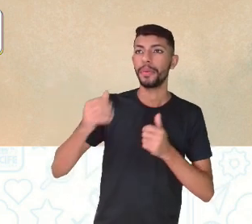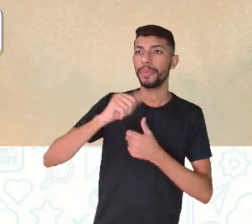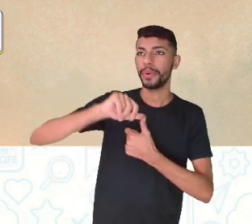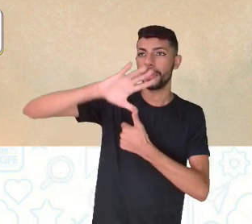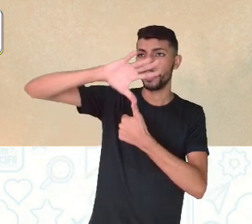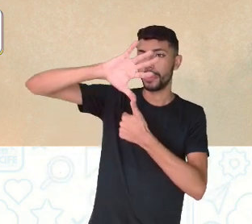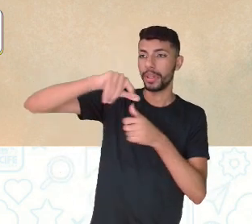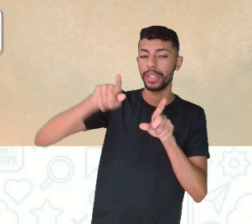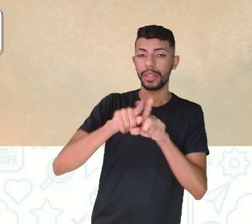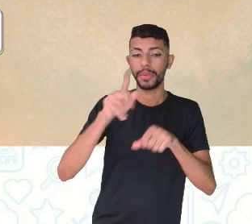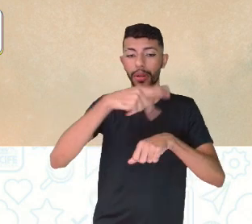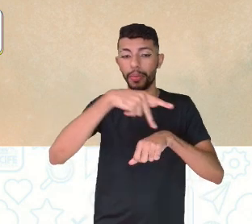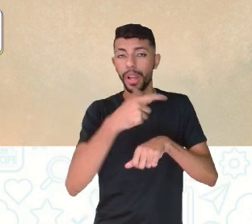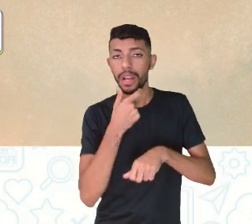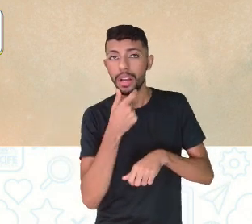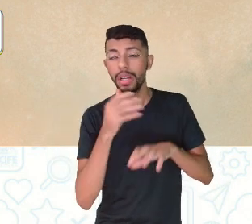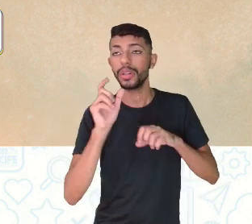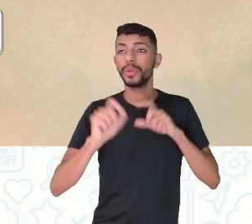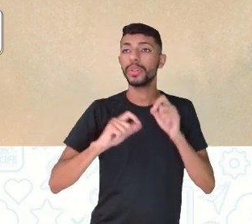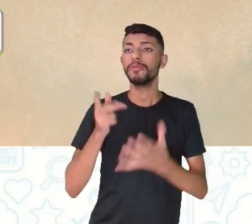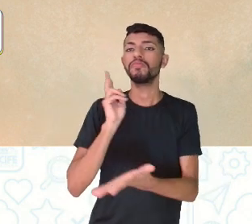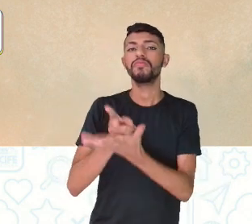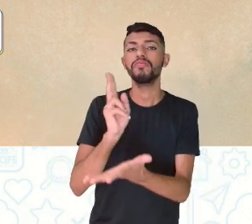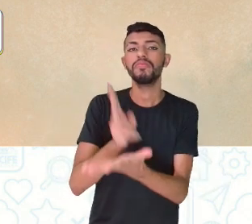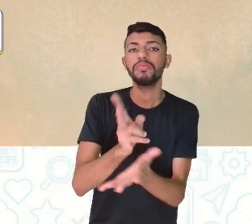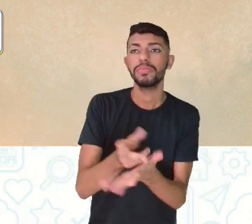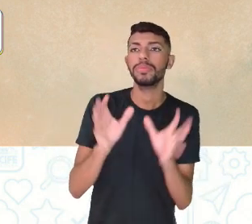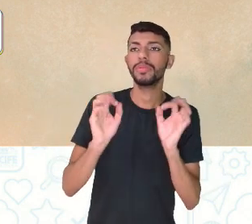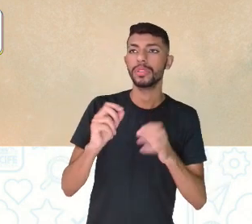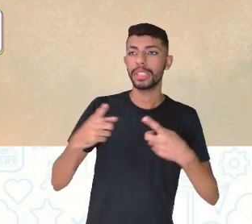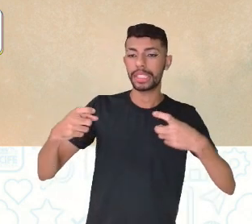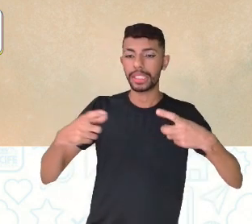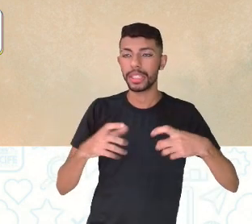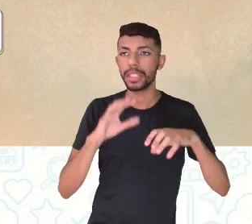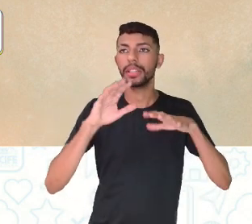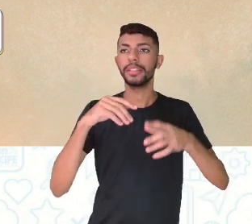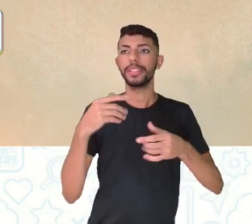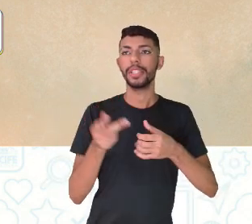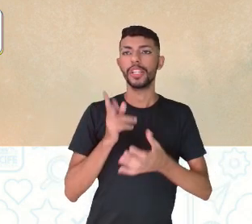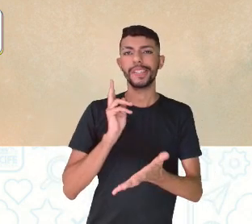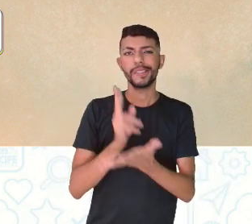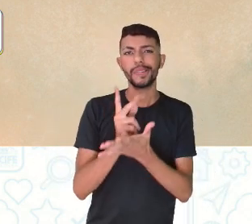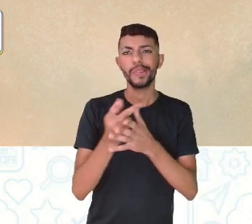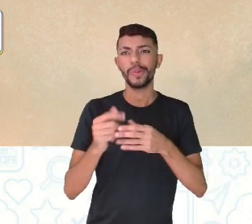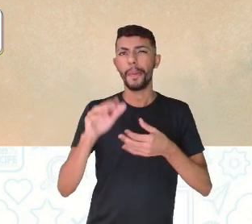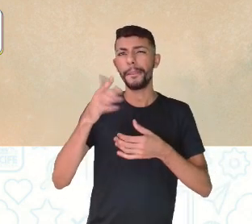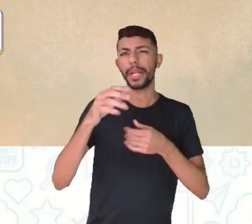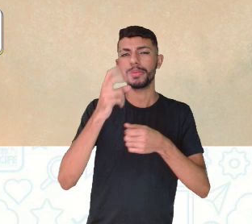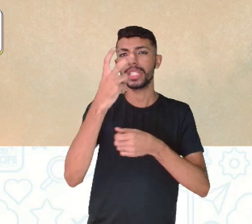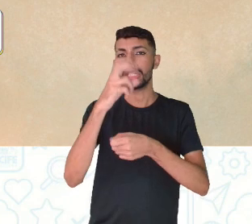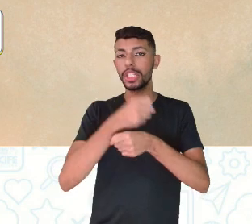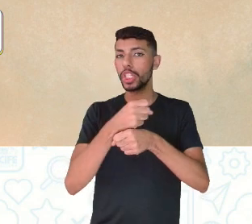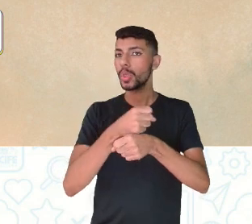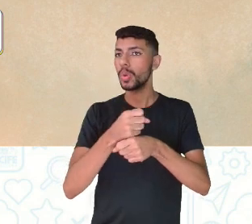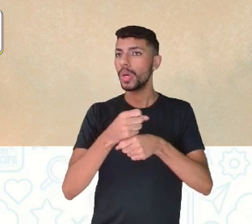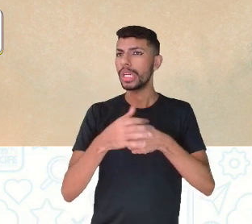e ingleses seguiram acontecendo e estenderam por mais 5 anos. Os